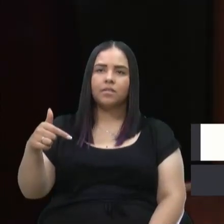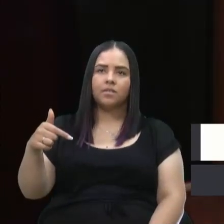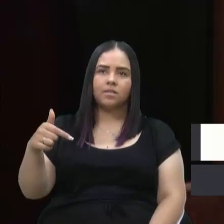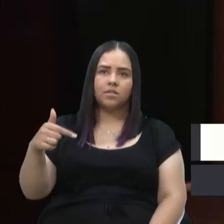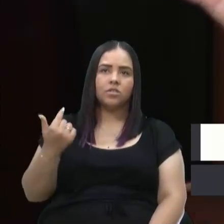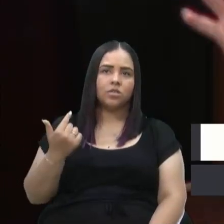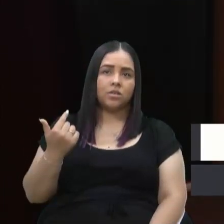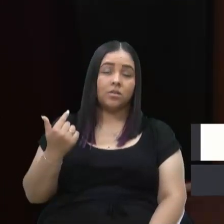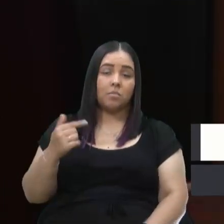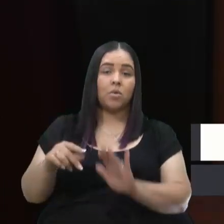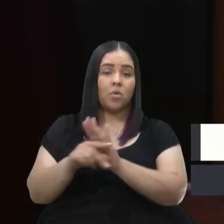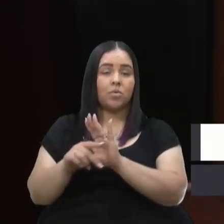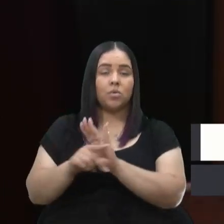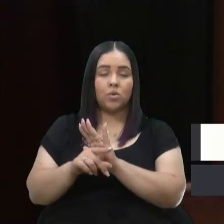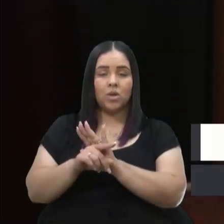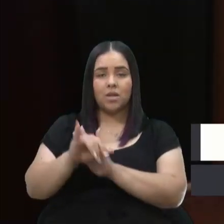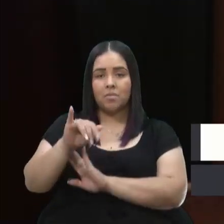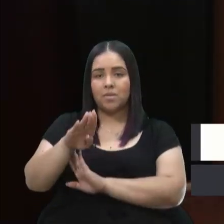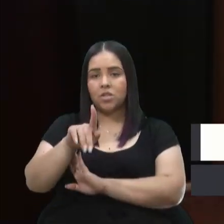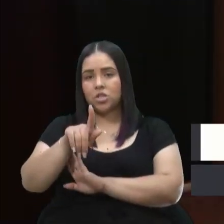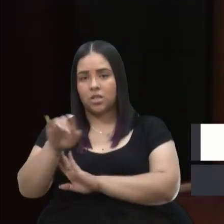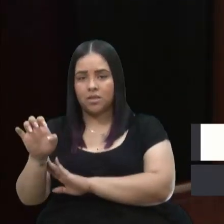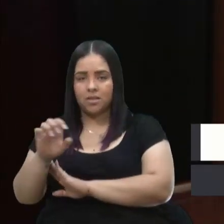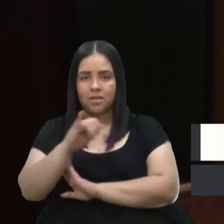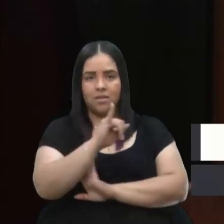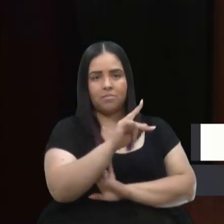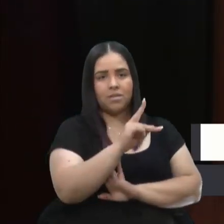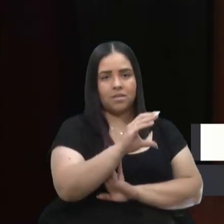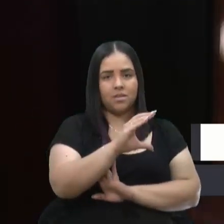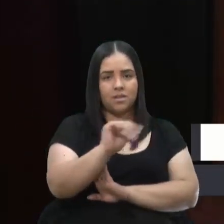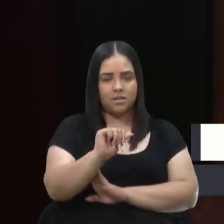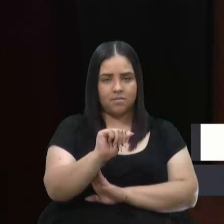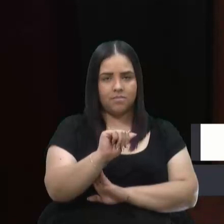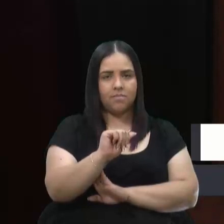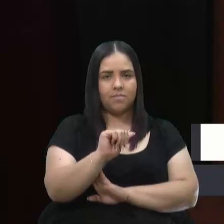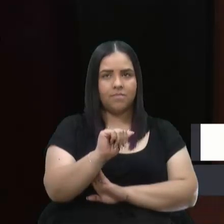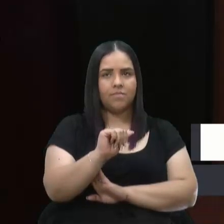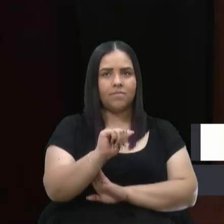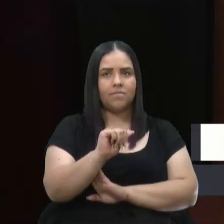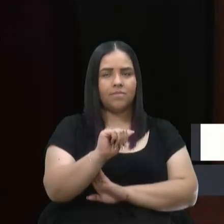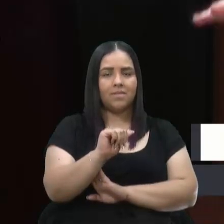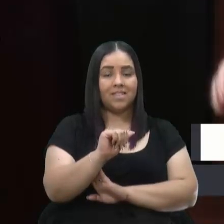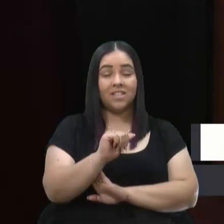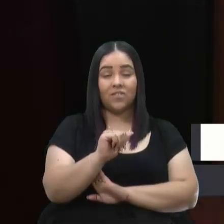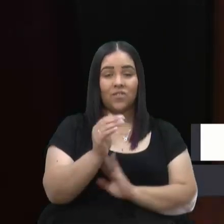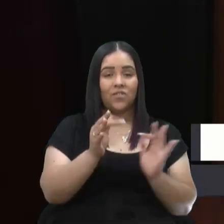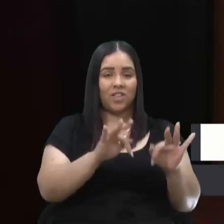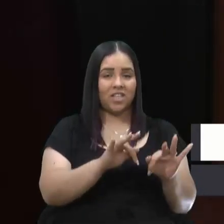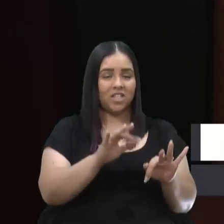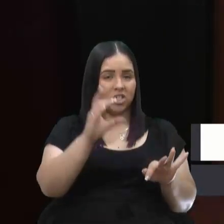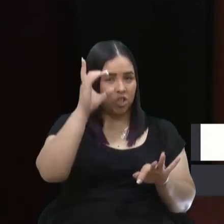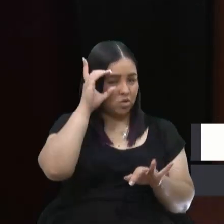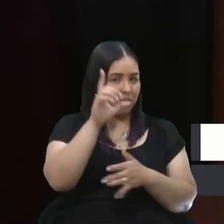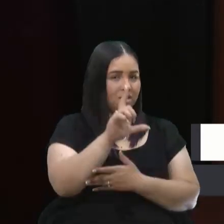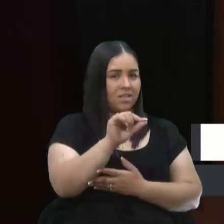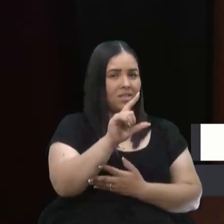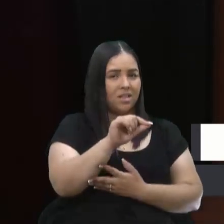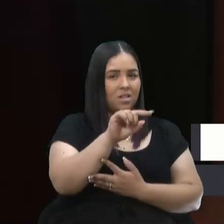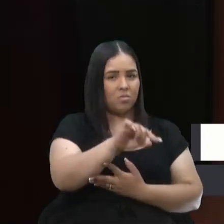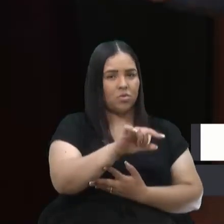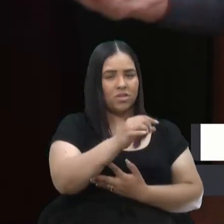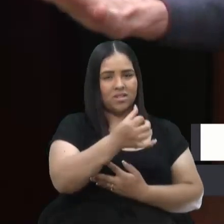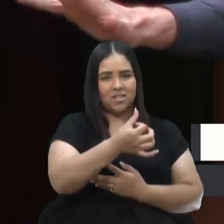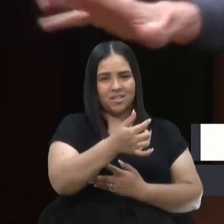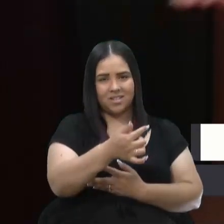Consumidor, fonte IBGE. IPCA, fim do governo Dilma, desastre, 10,67,